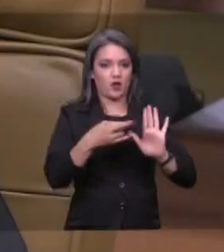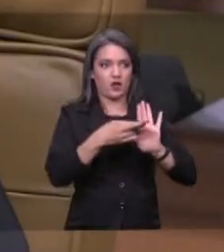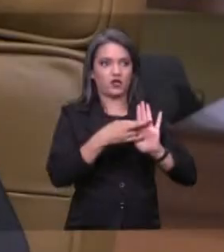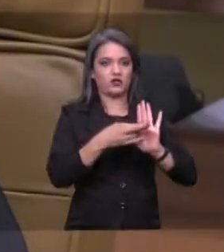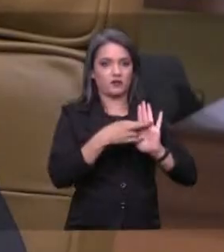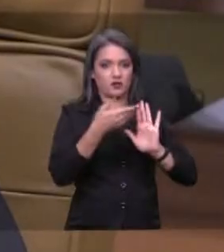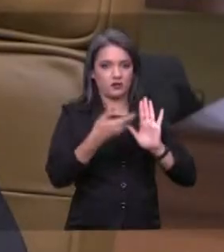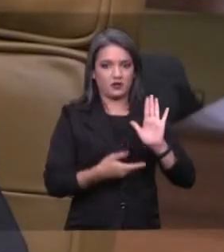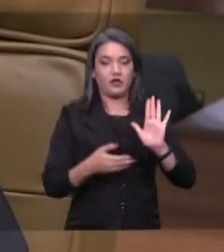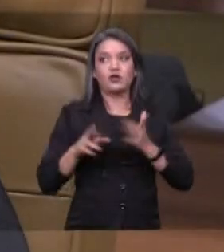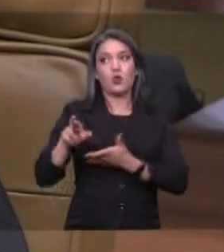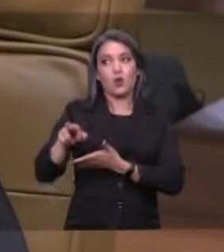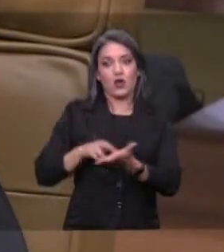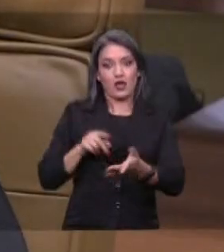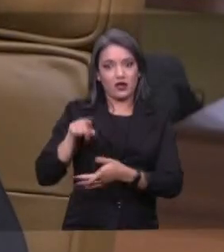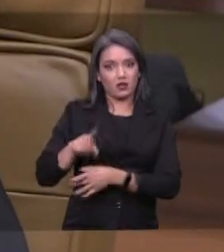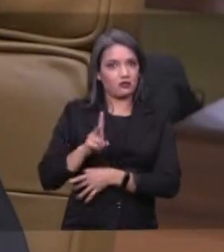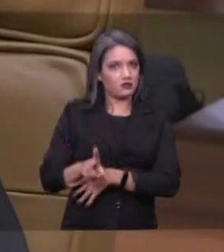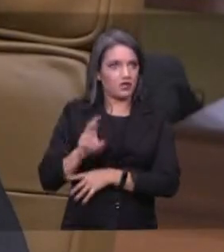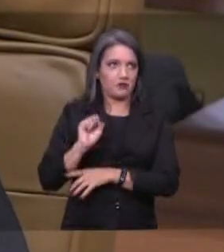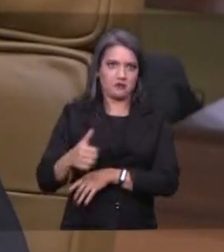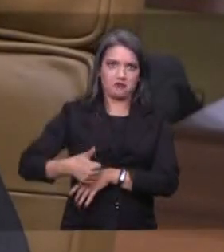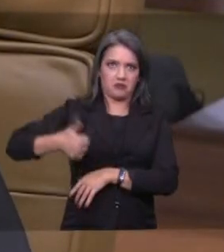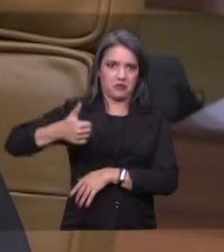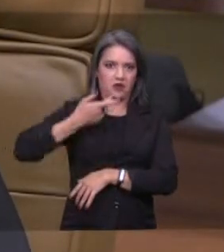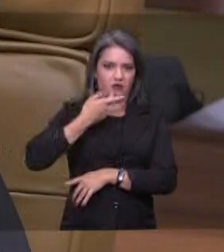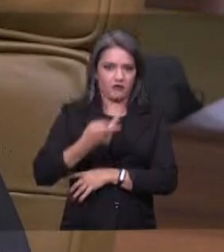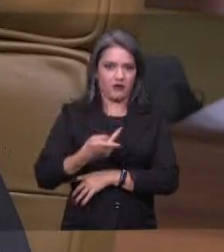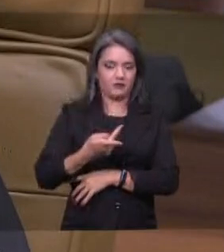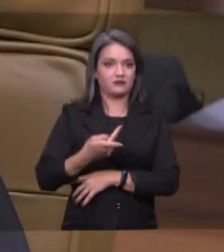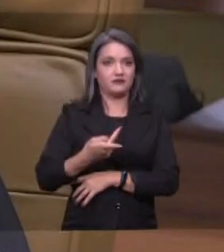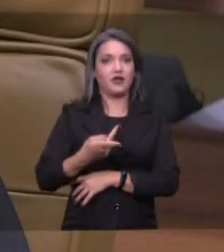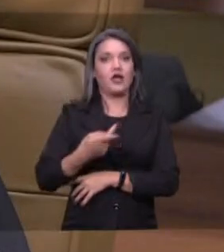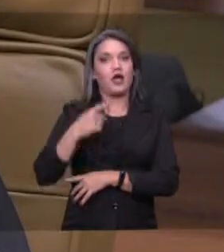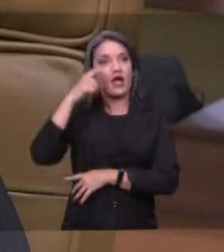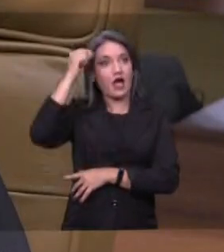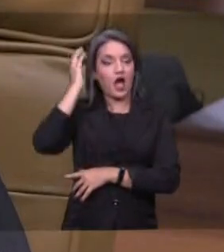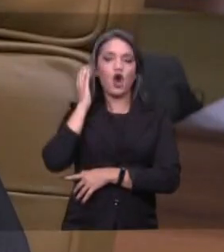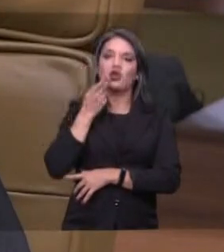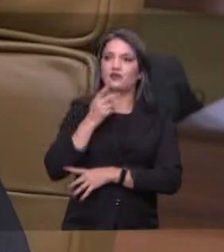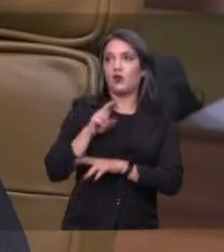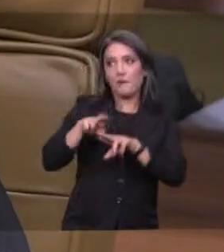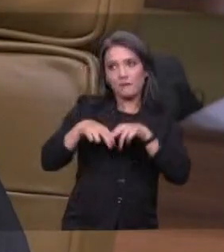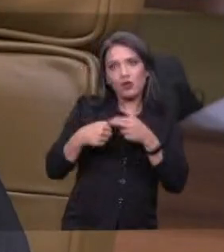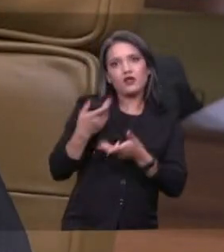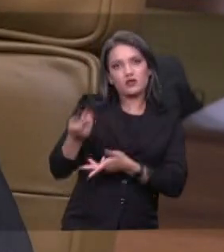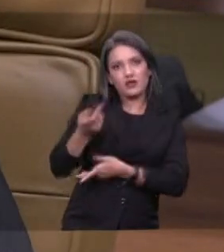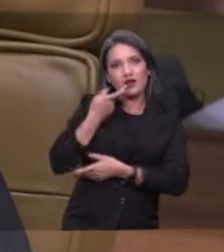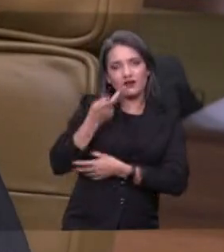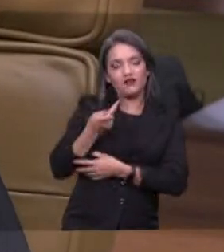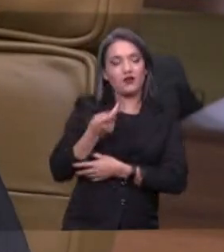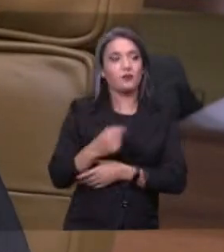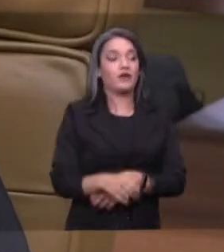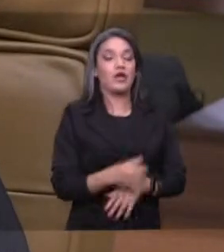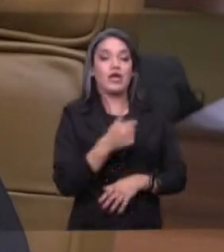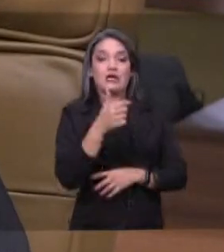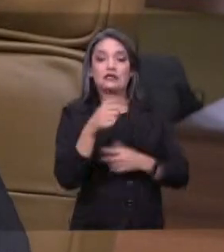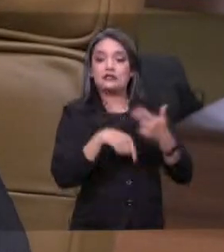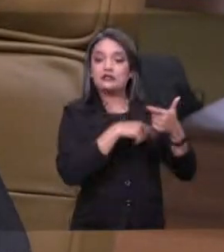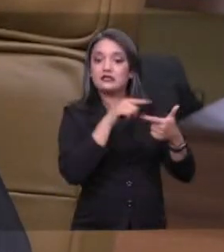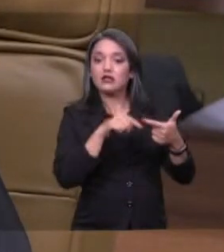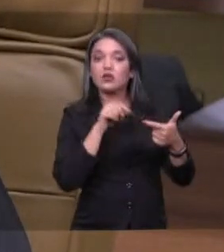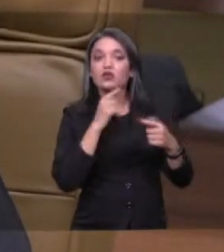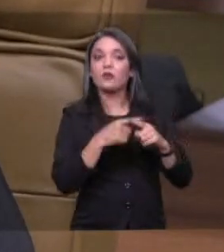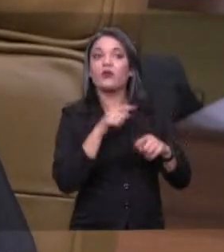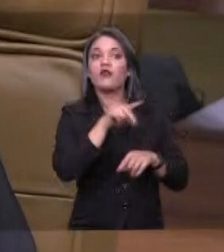preferência sempre pela palavra. Por isso que ele está com a palavra. Segundo, é que seria interessante os eminentes colegas que vão ainda votar